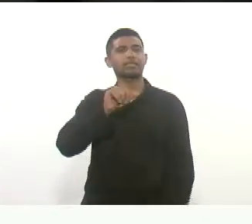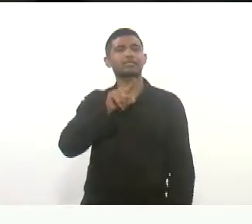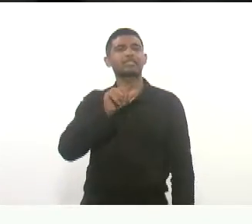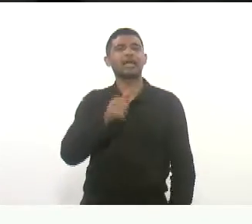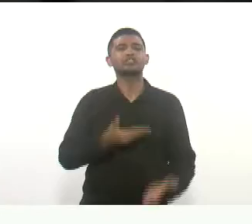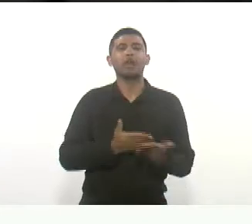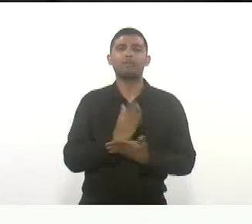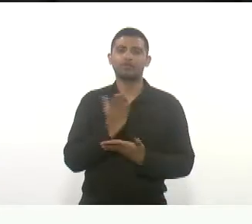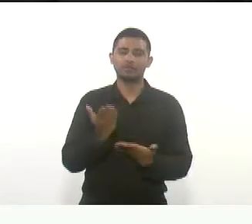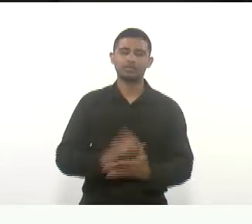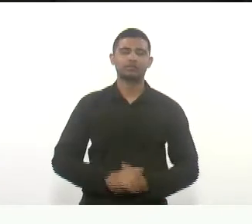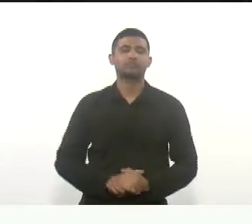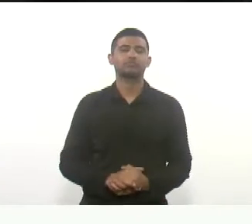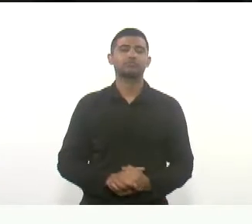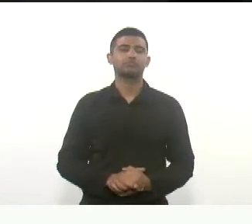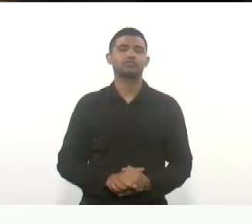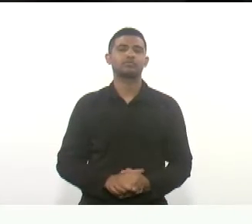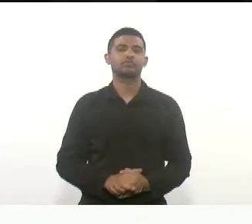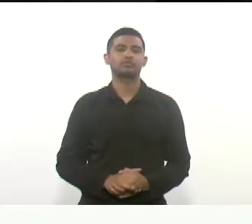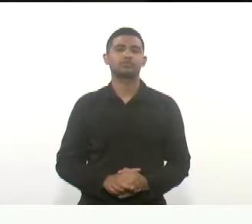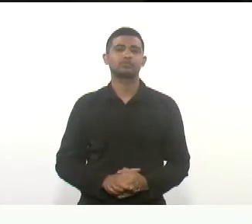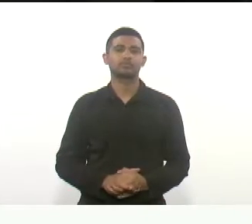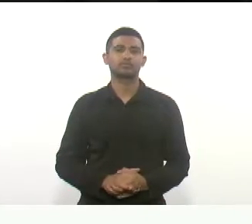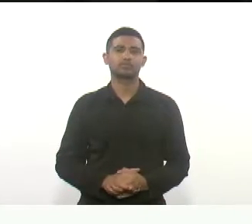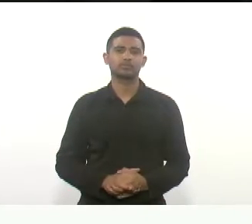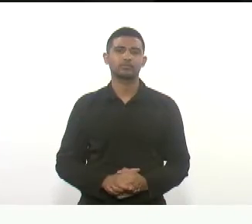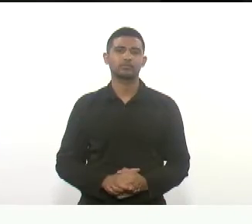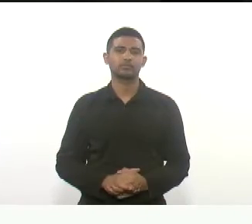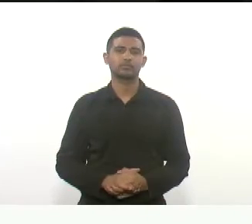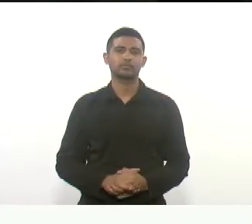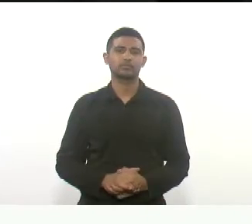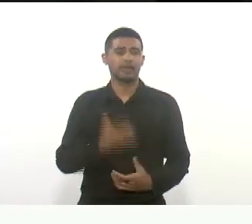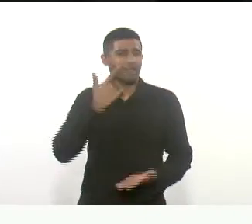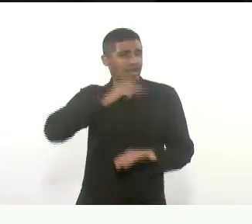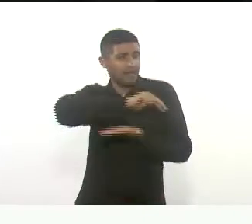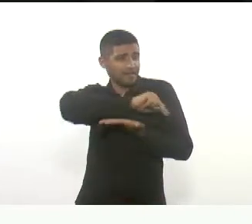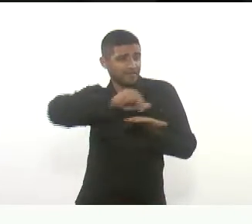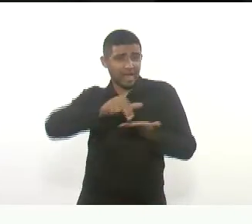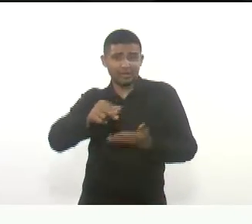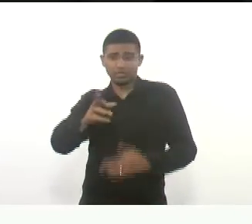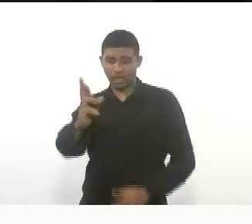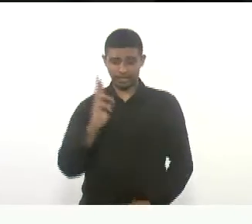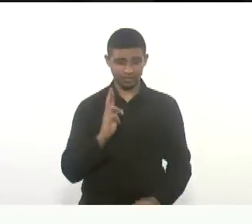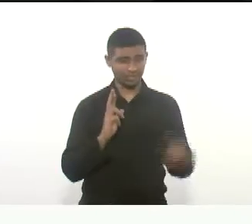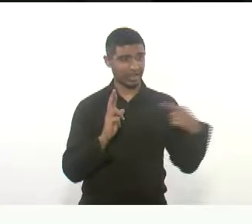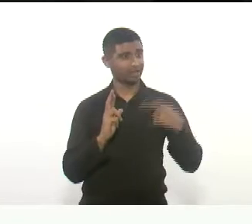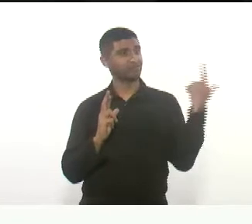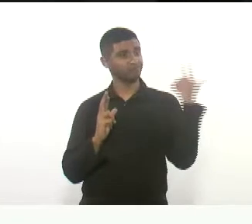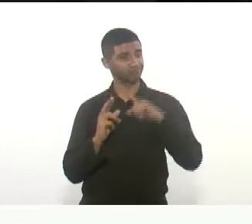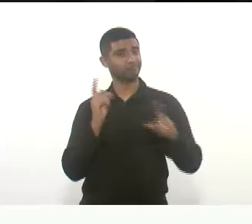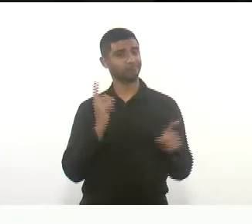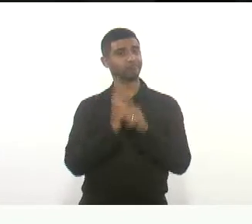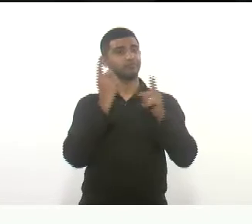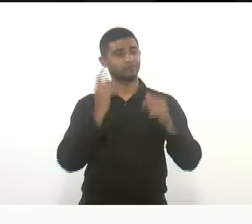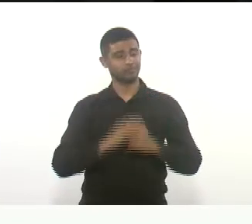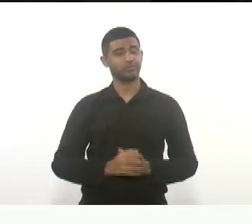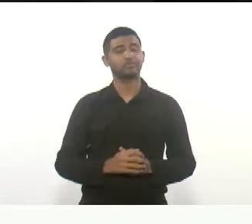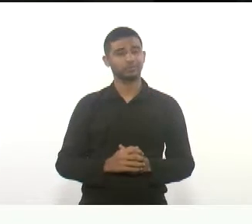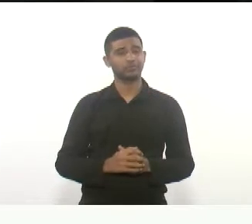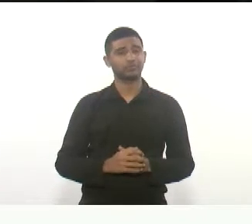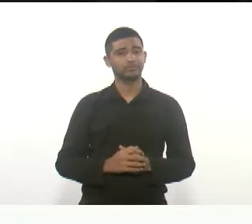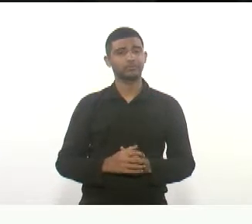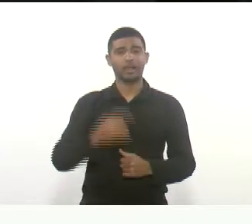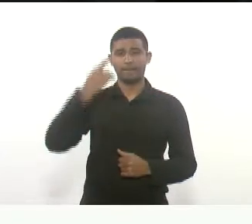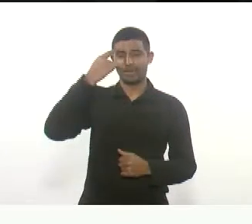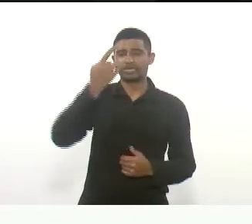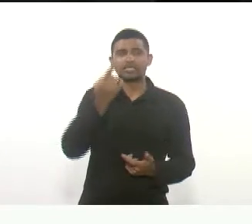que caminha junto. Você encontra esses resultados que a gente espera quando a gente pensa, né, o que